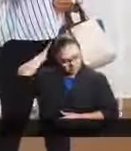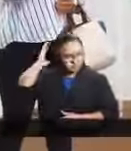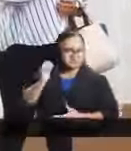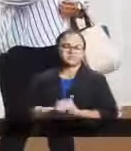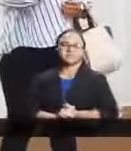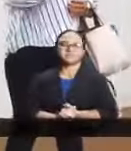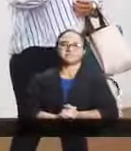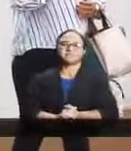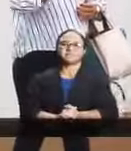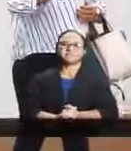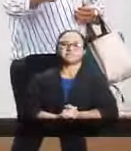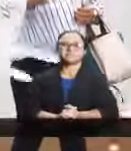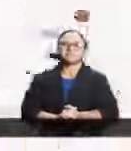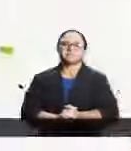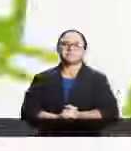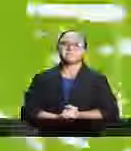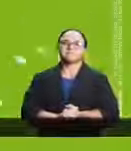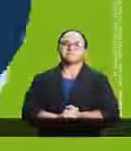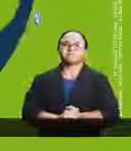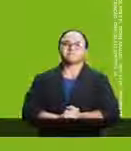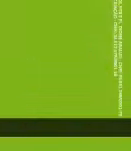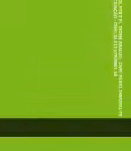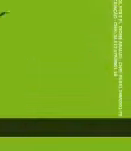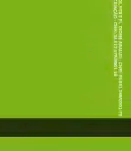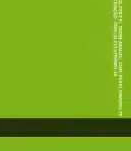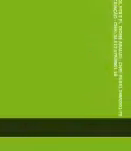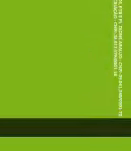ônibus Pode vir sim